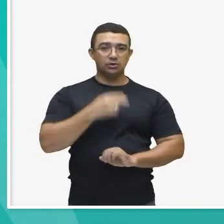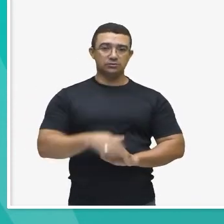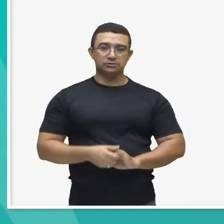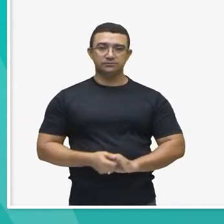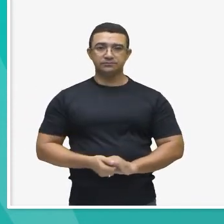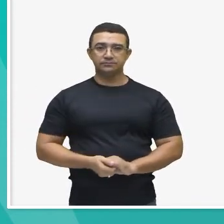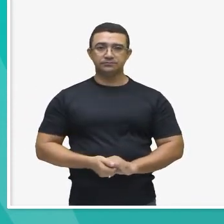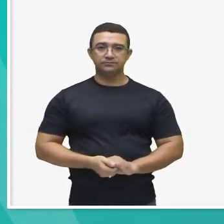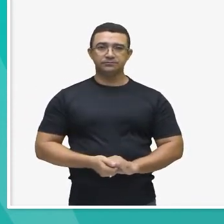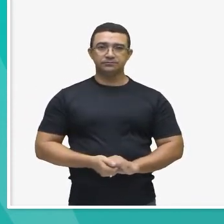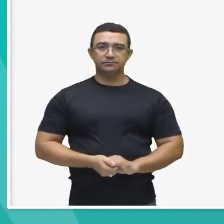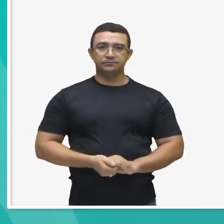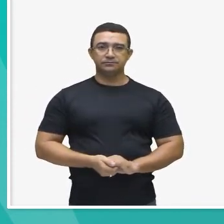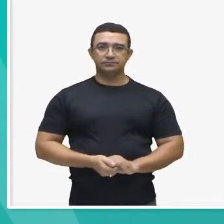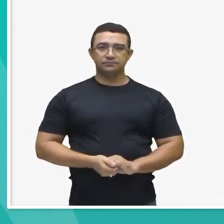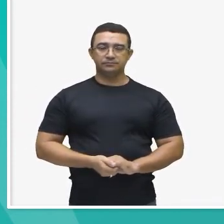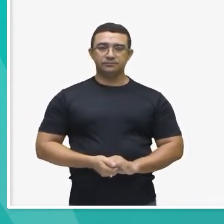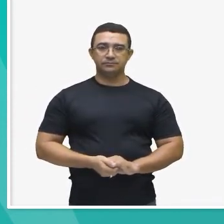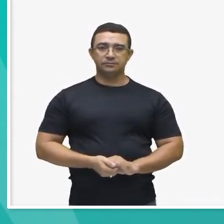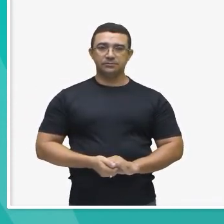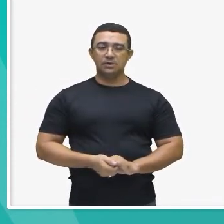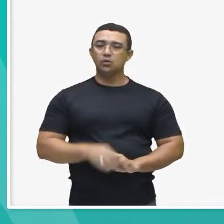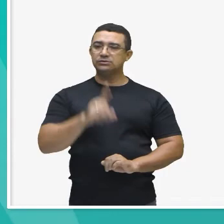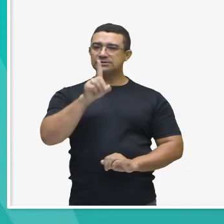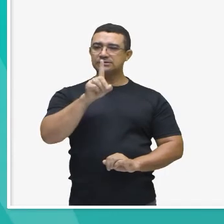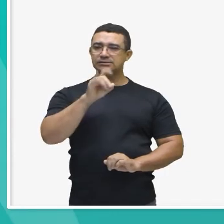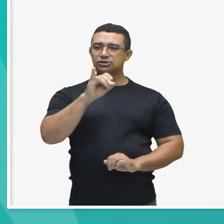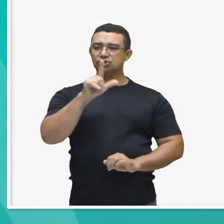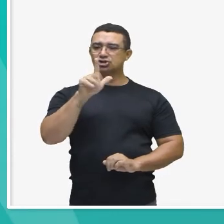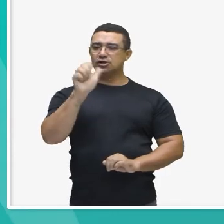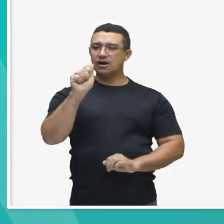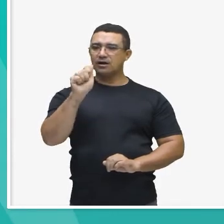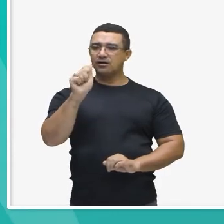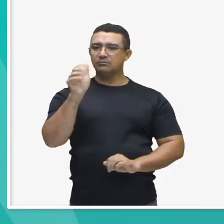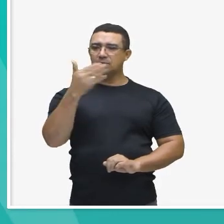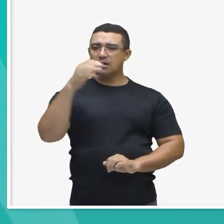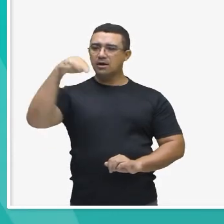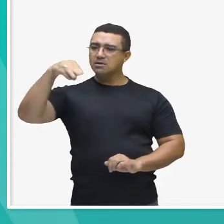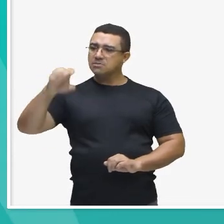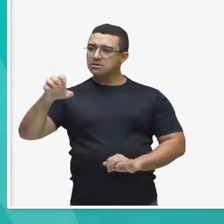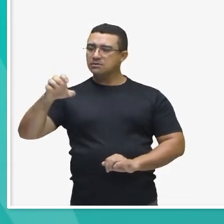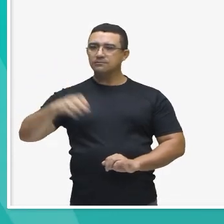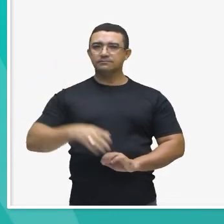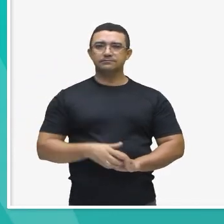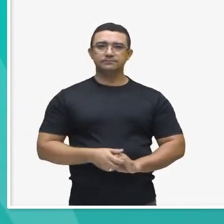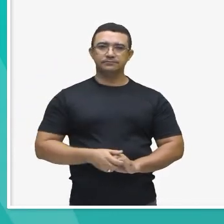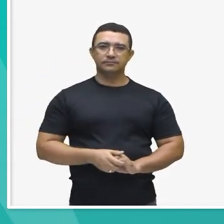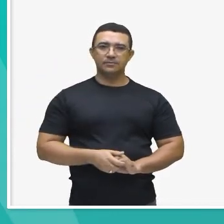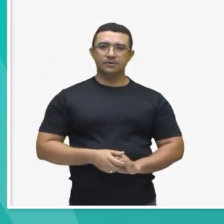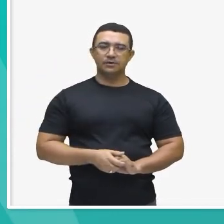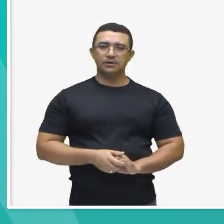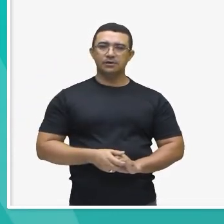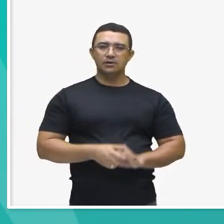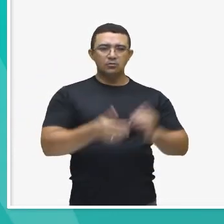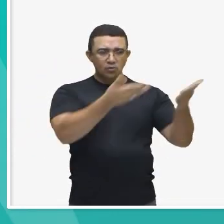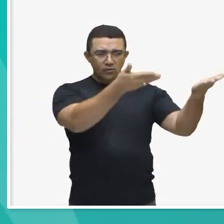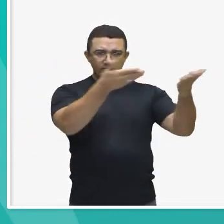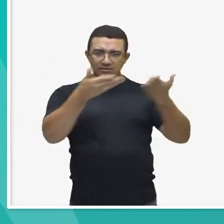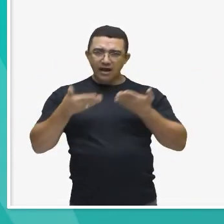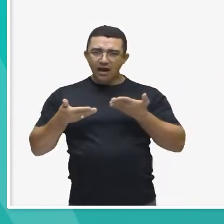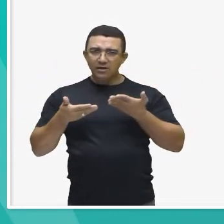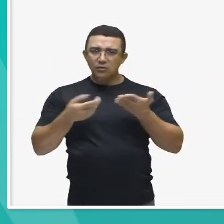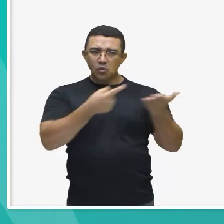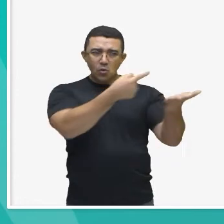pelo verbo. Diga-me o que pensas sobre o caso, né? Convidaram-me para ser madrinha no